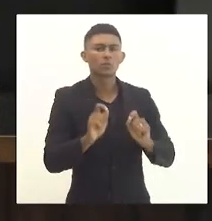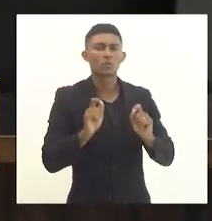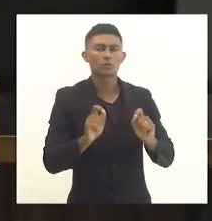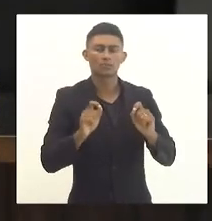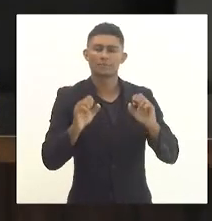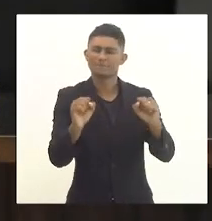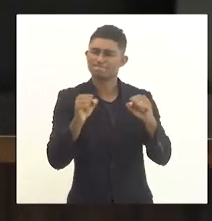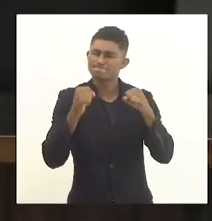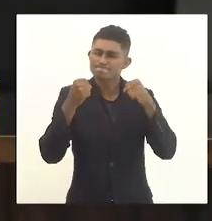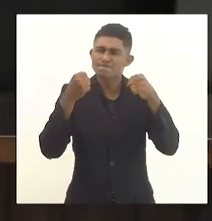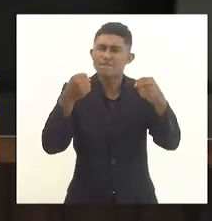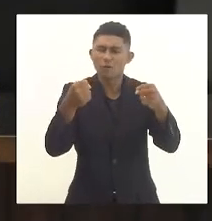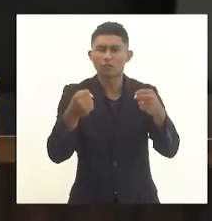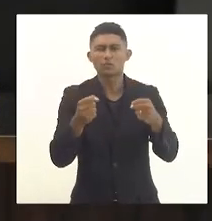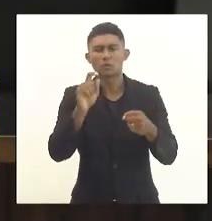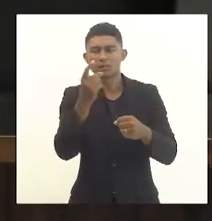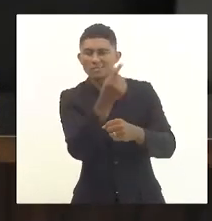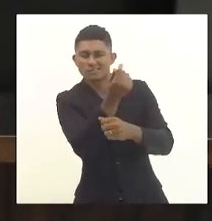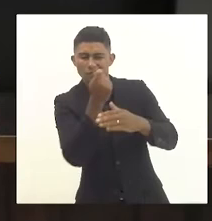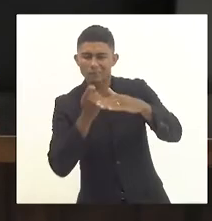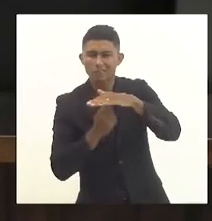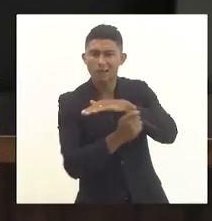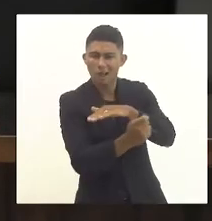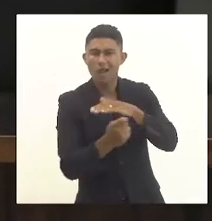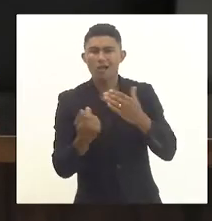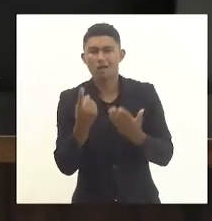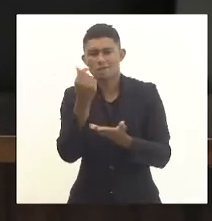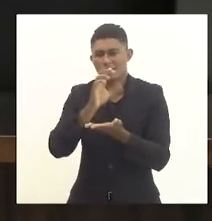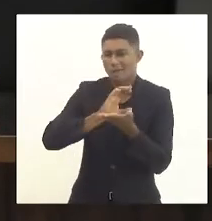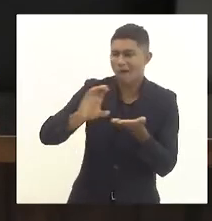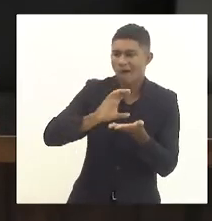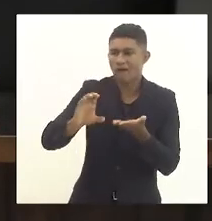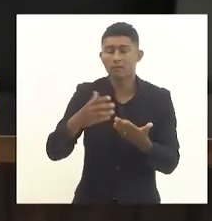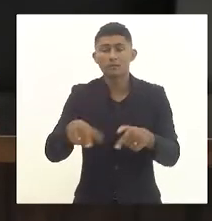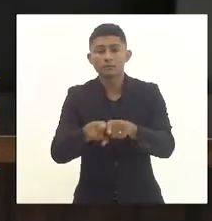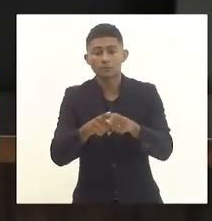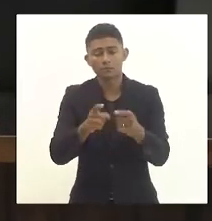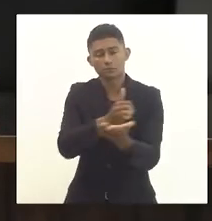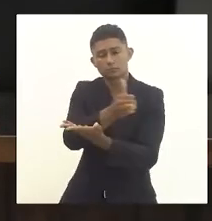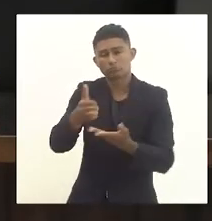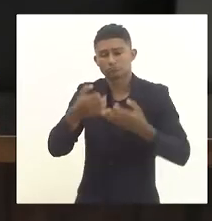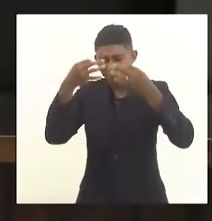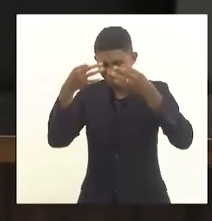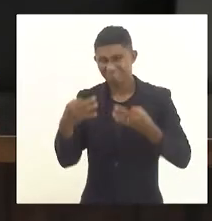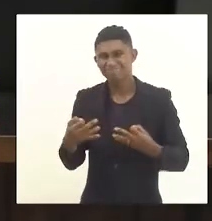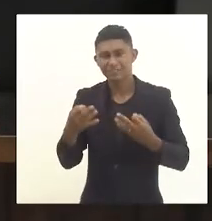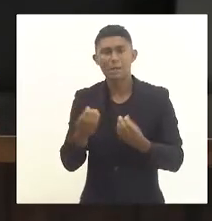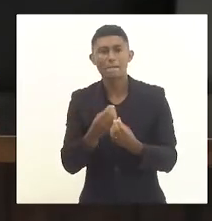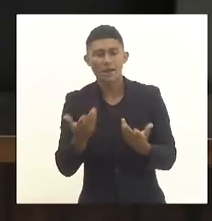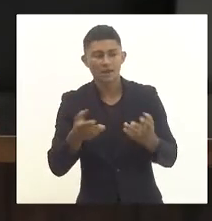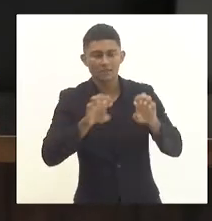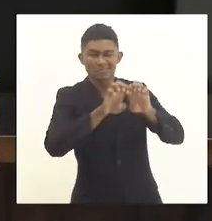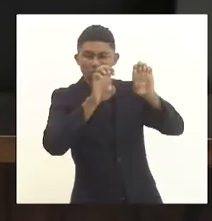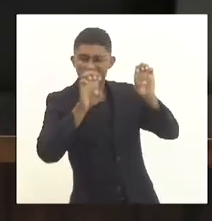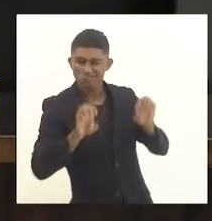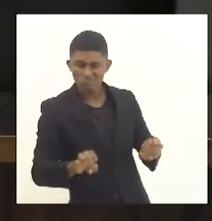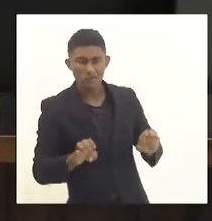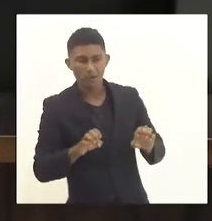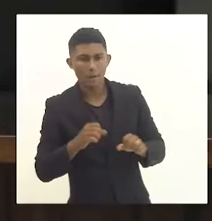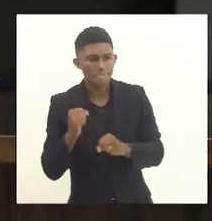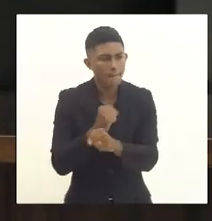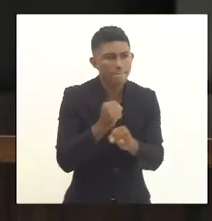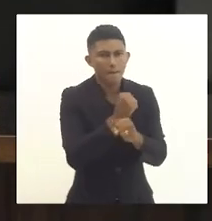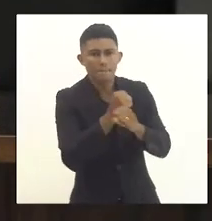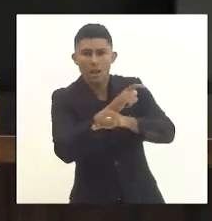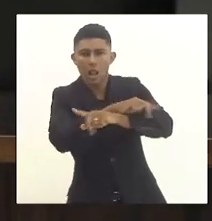esforço inclui investimentos, financiamentos e uma base legal que viabilize a instalação da infraestrutura de equipamentos e